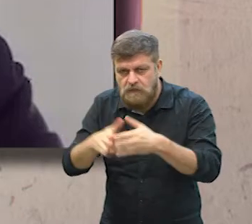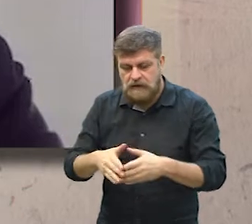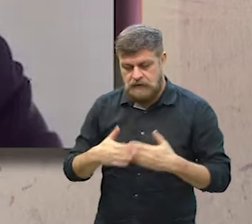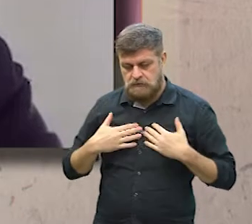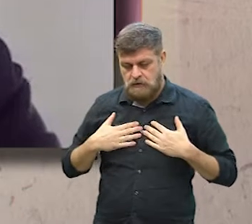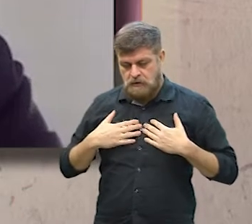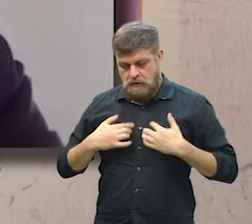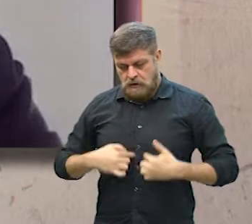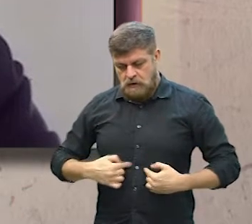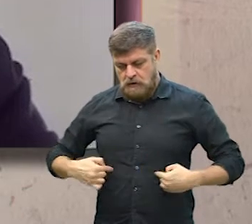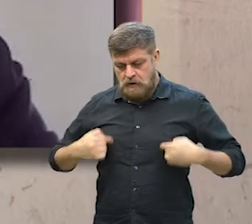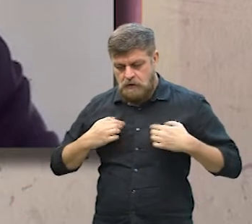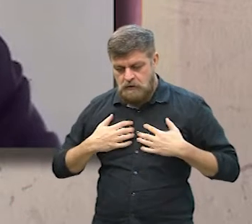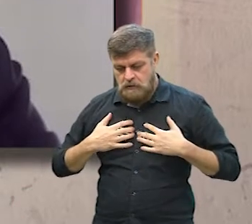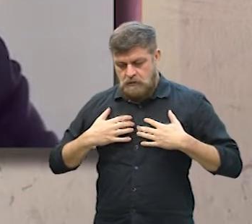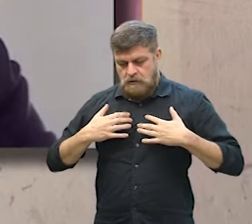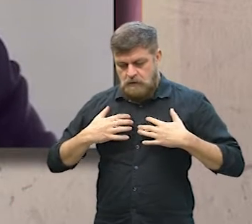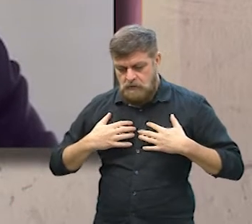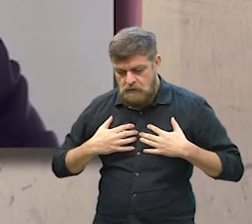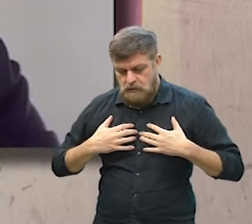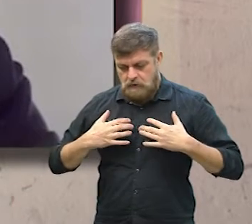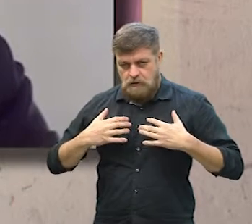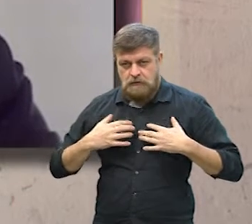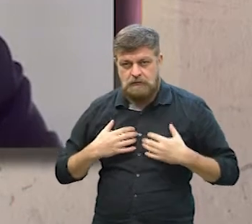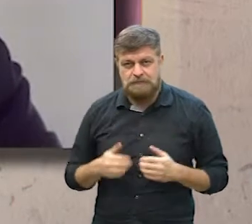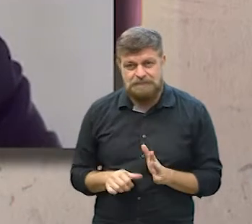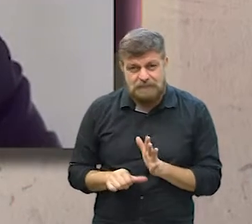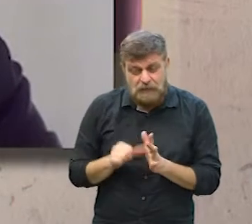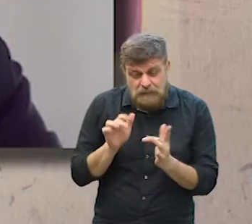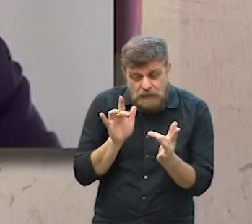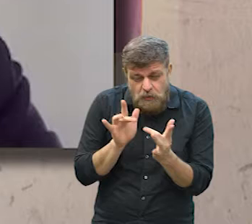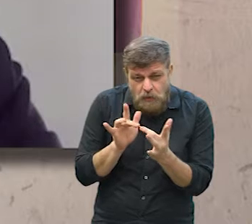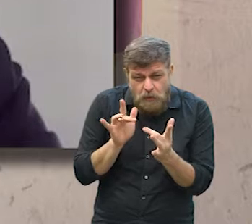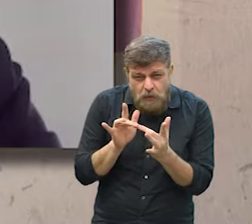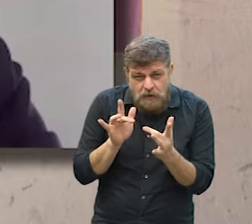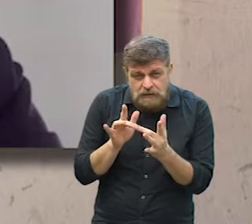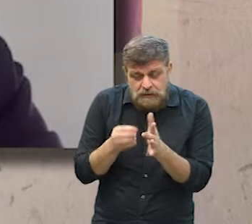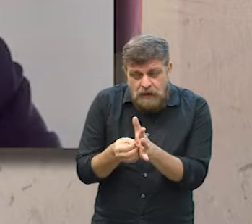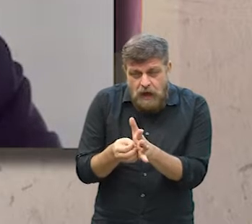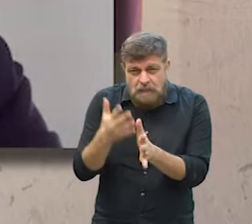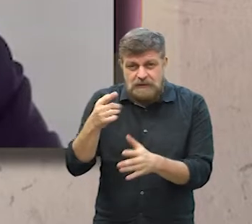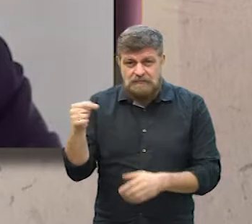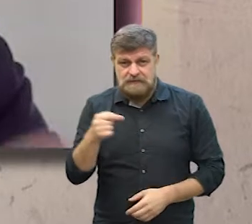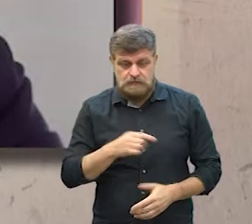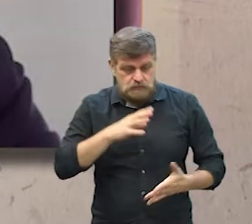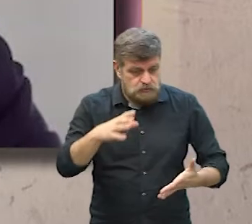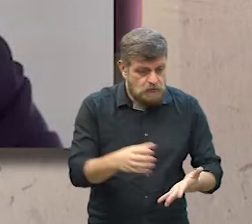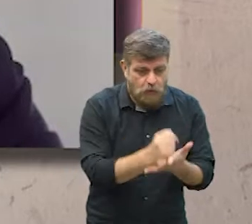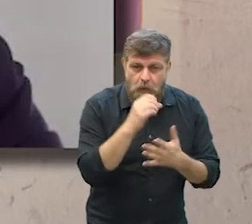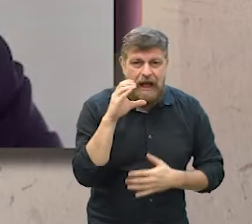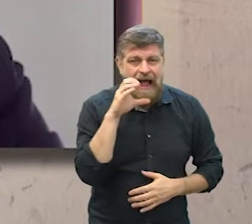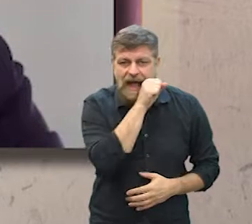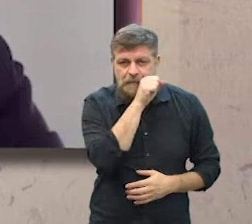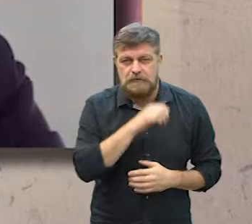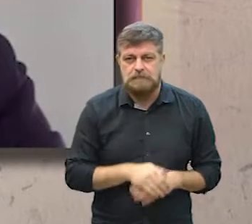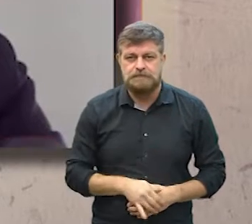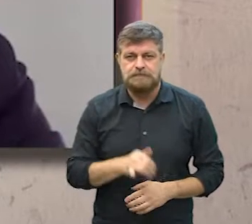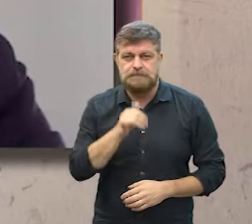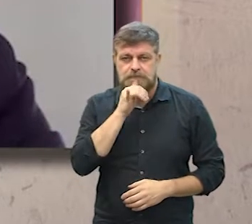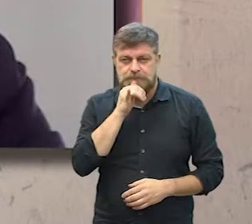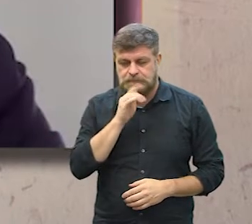principais especialidades que atendem esses pacientes. Mas um primeiro contato, muitas vezes, é no próprio ponto-socorro. A